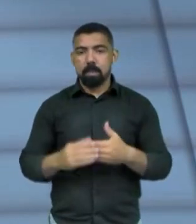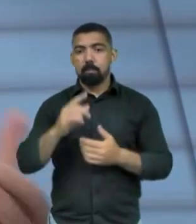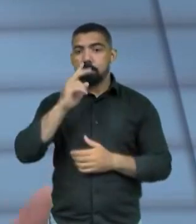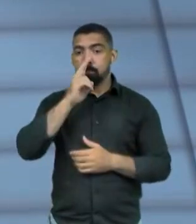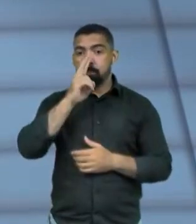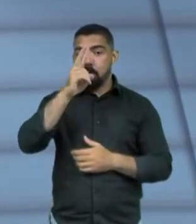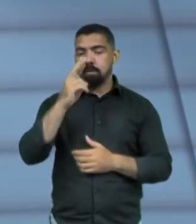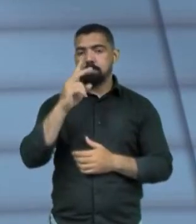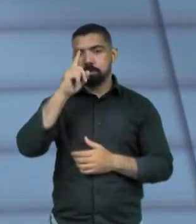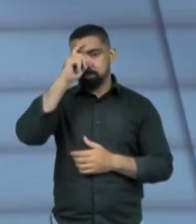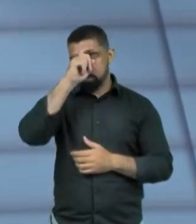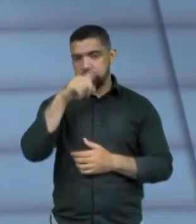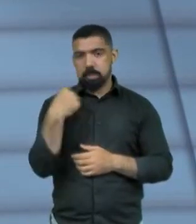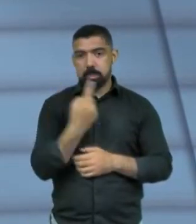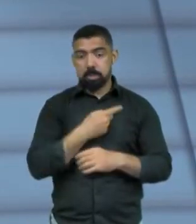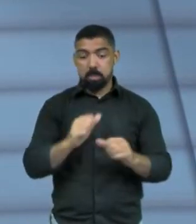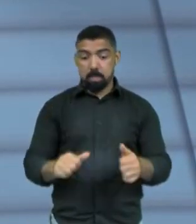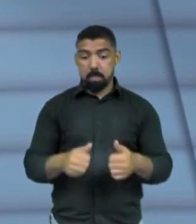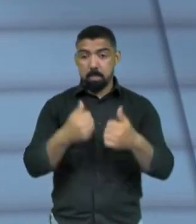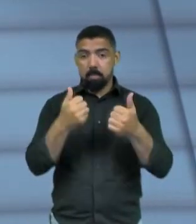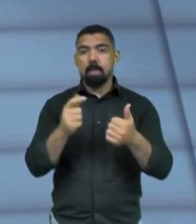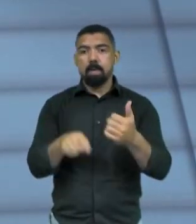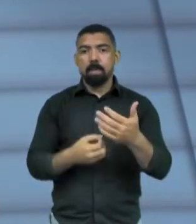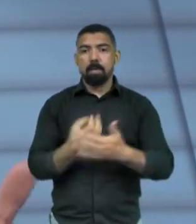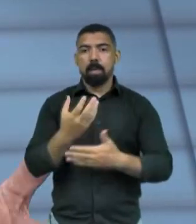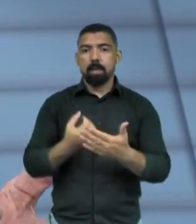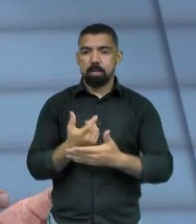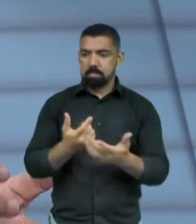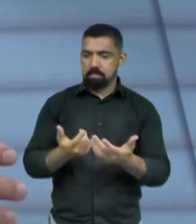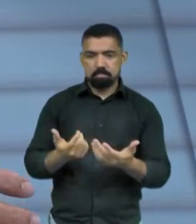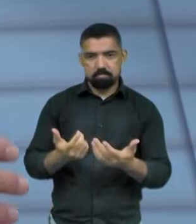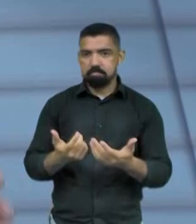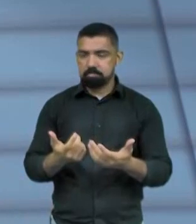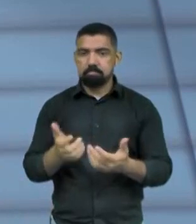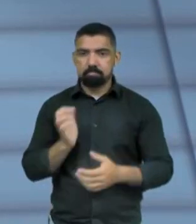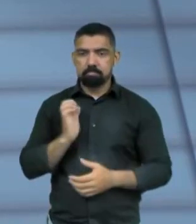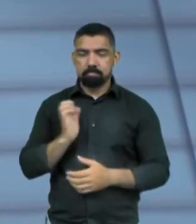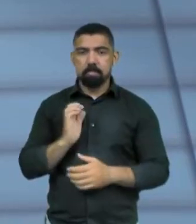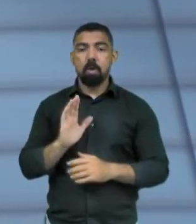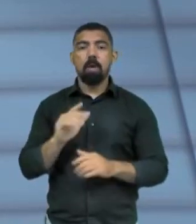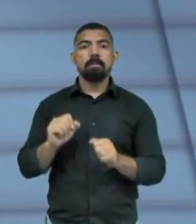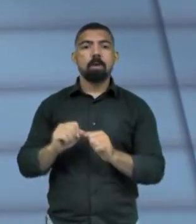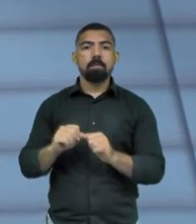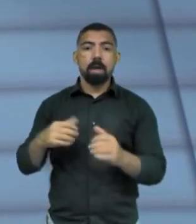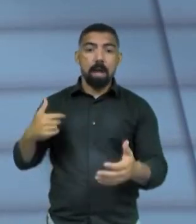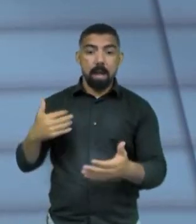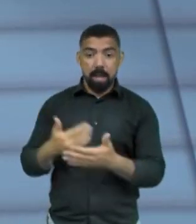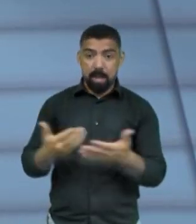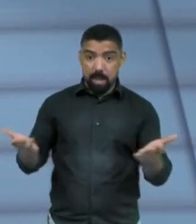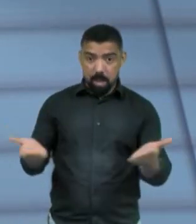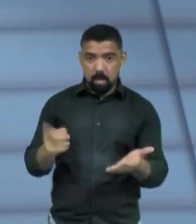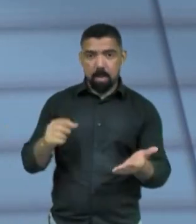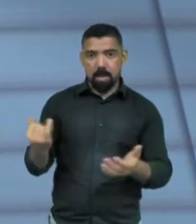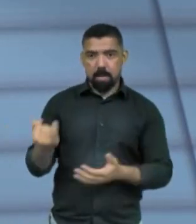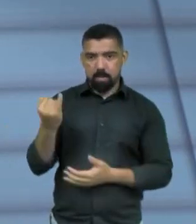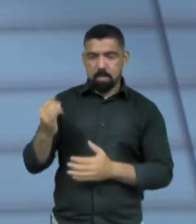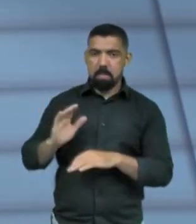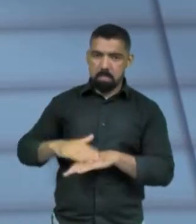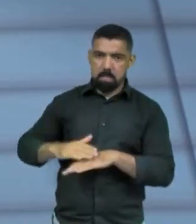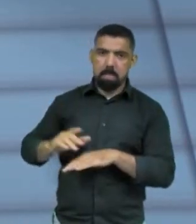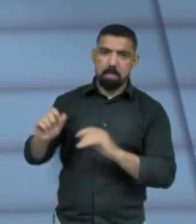gente melhorar a geração de riqueza. O que foi feito até agora foi importante, era o que podia ser